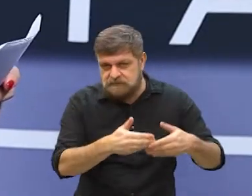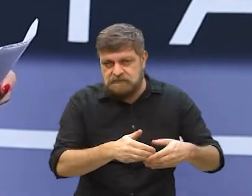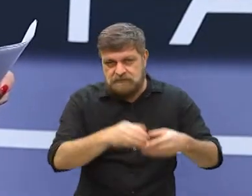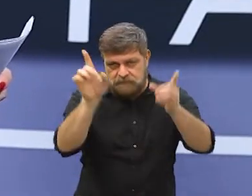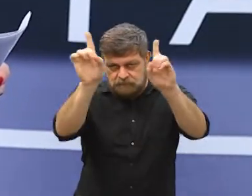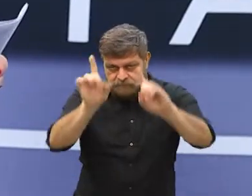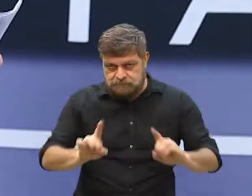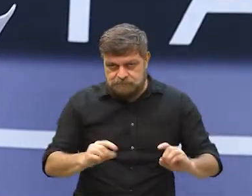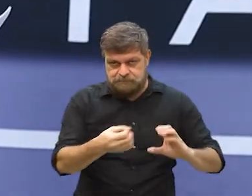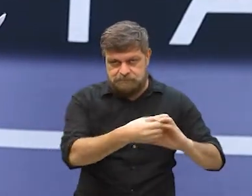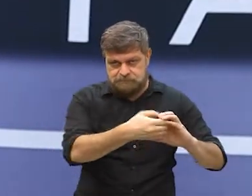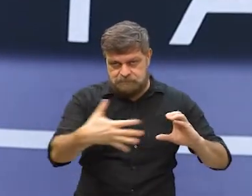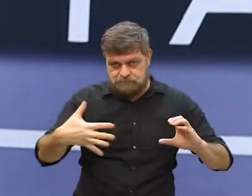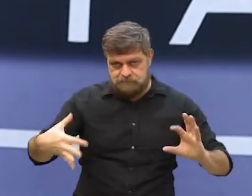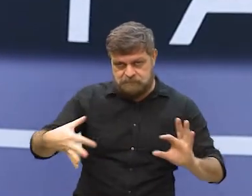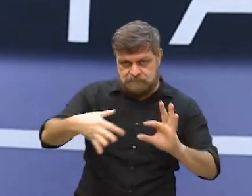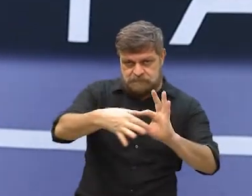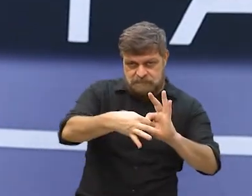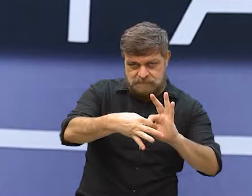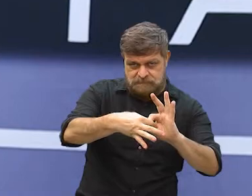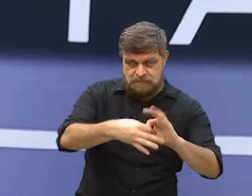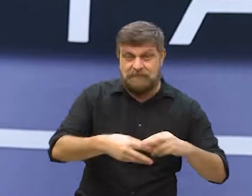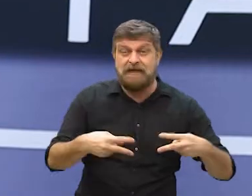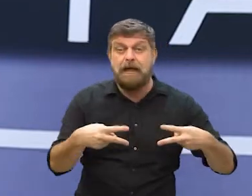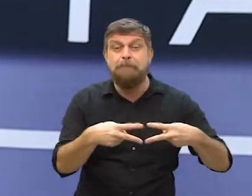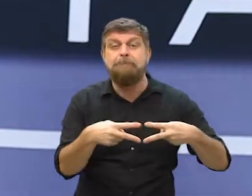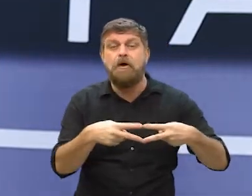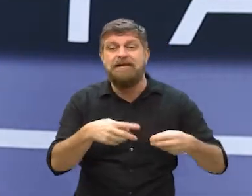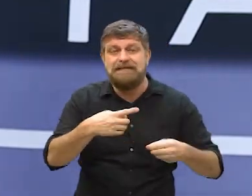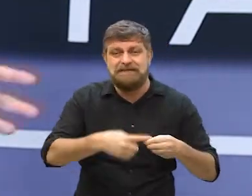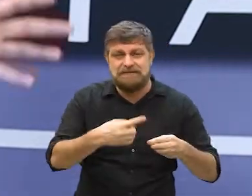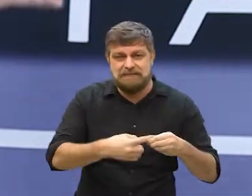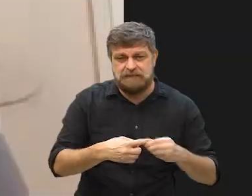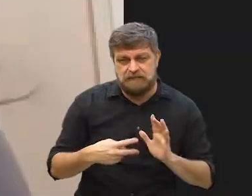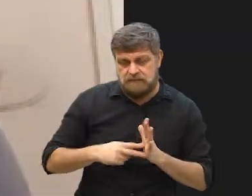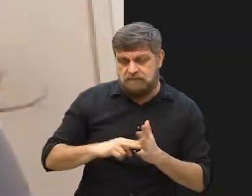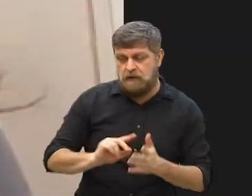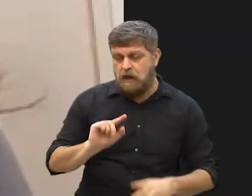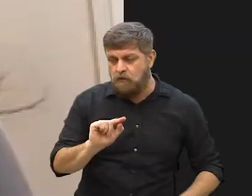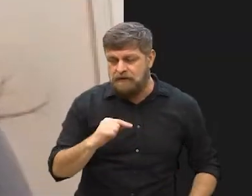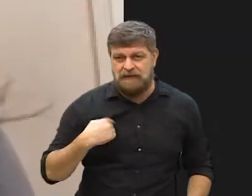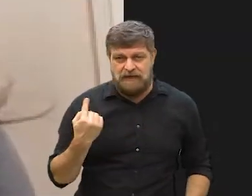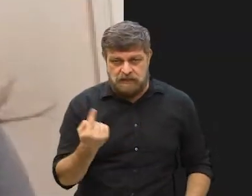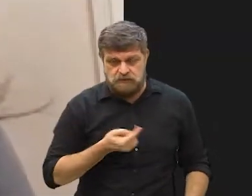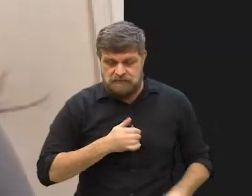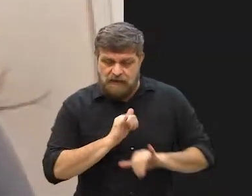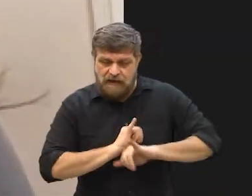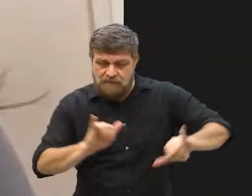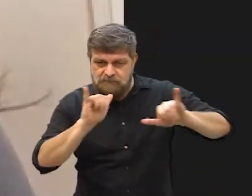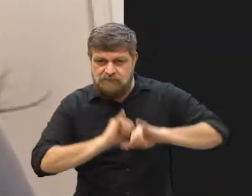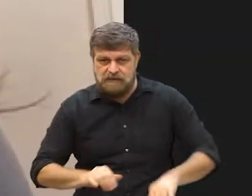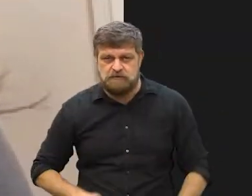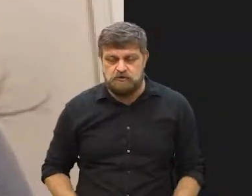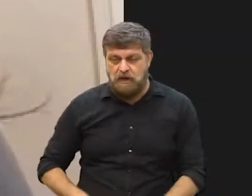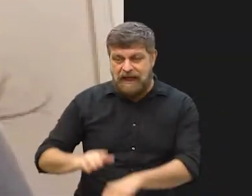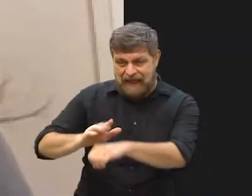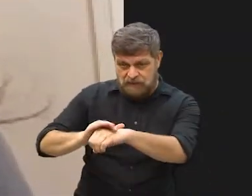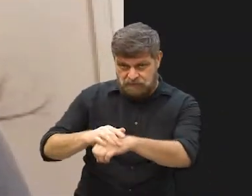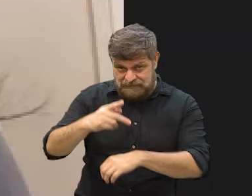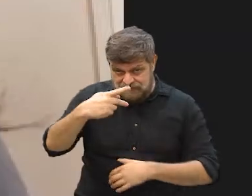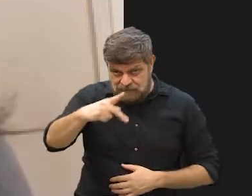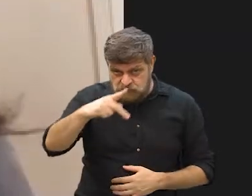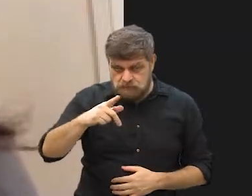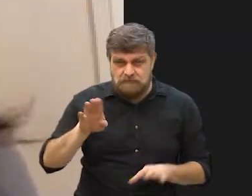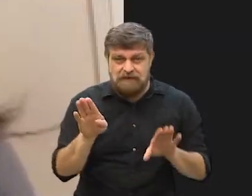com Deficiência e Doença Rara de Paulínia. Ou seja, a gente não está falando só, né, da doença de ossos de vidro. Eu queria que